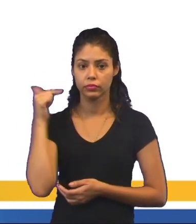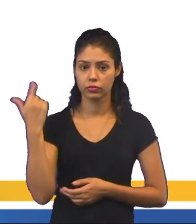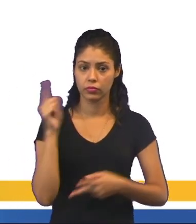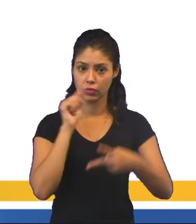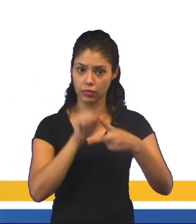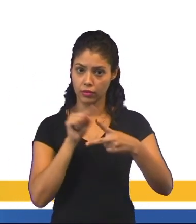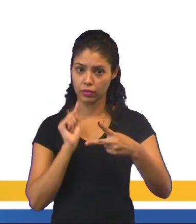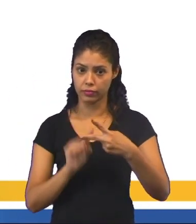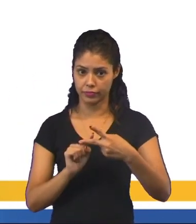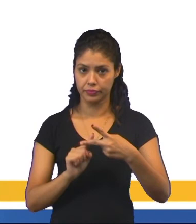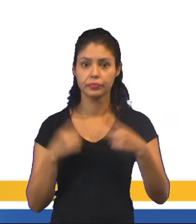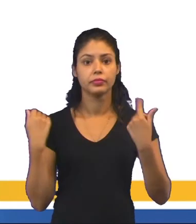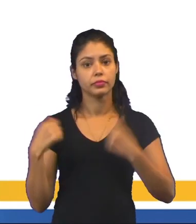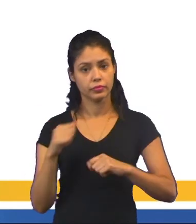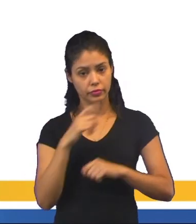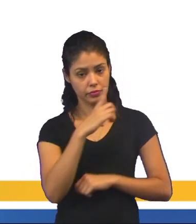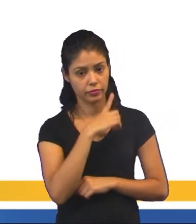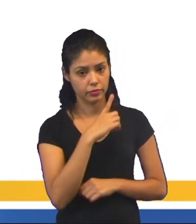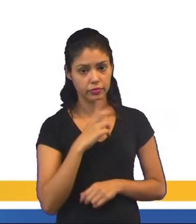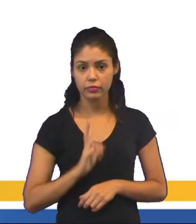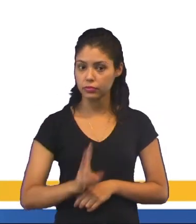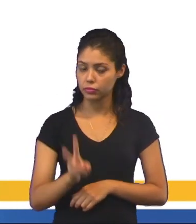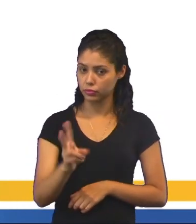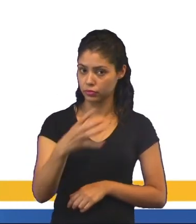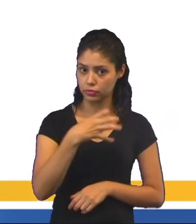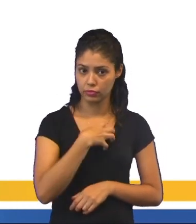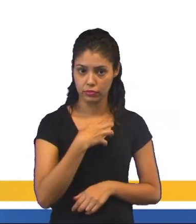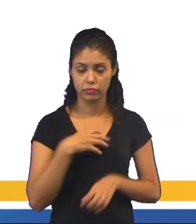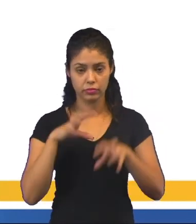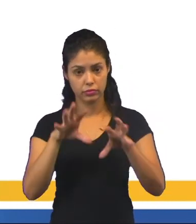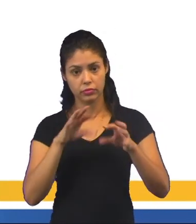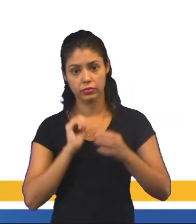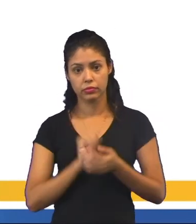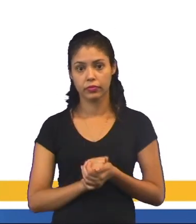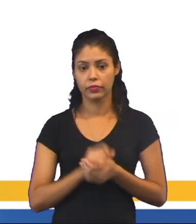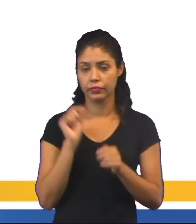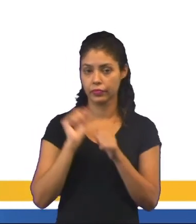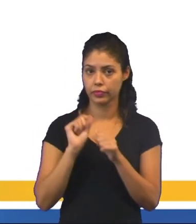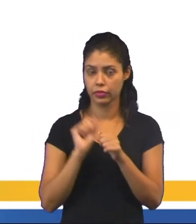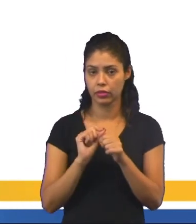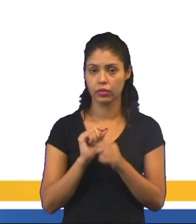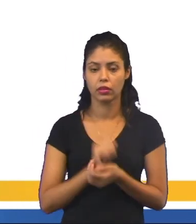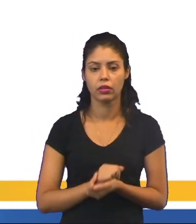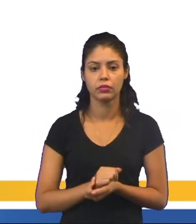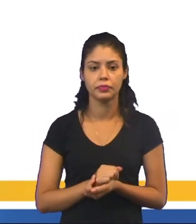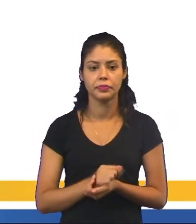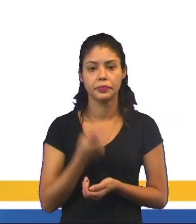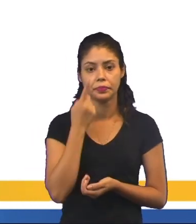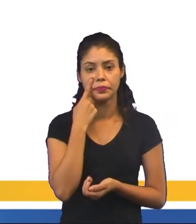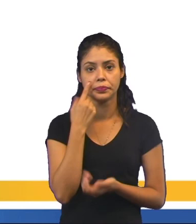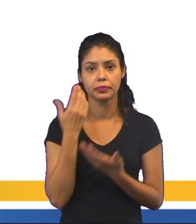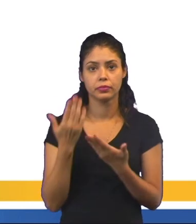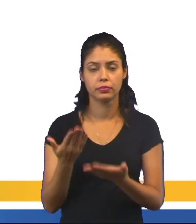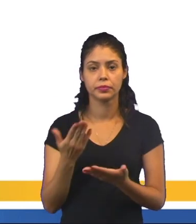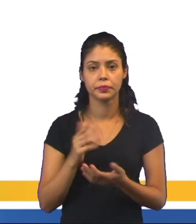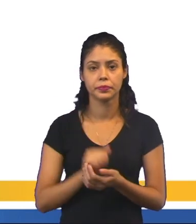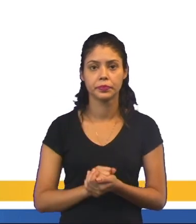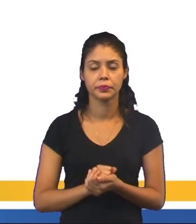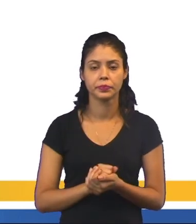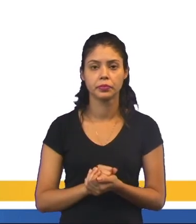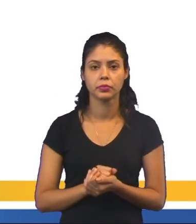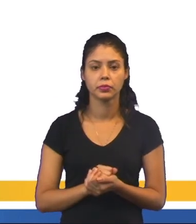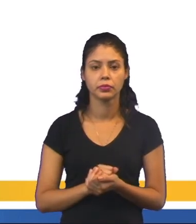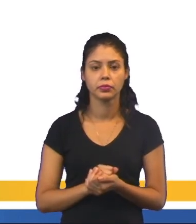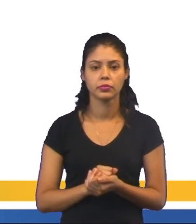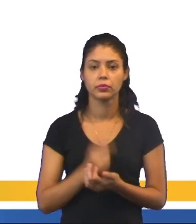outras duas diagonais que estão no mesmo sentido que ela, vamos fazer aqui. Presta bem atenção a essa determinante.